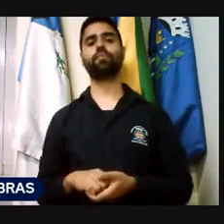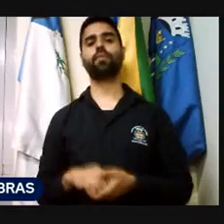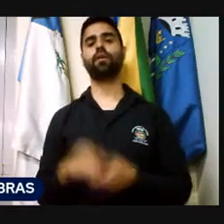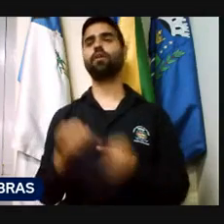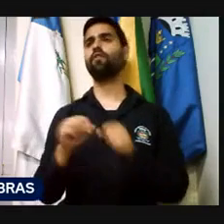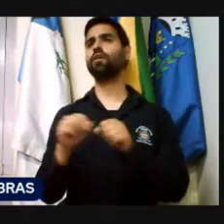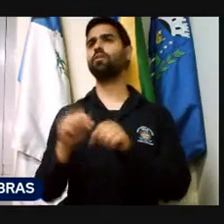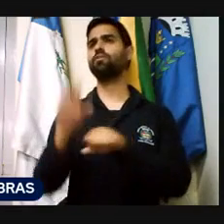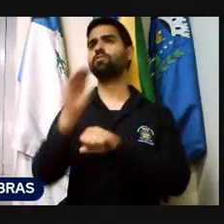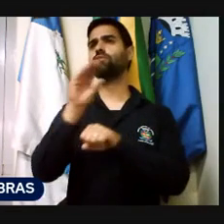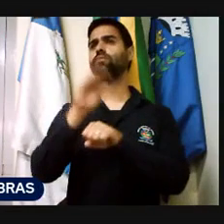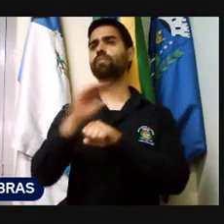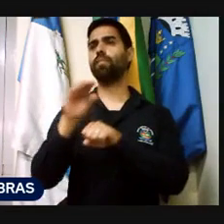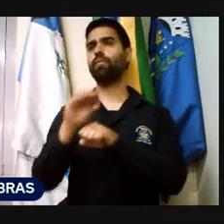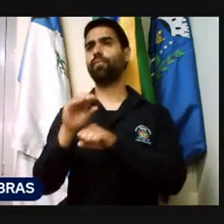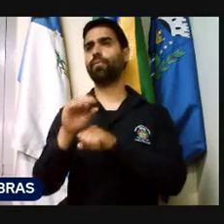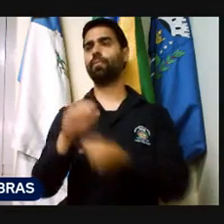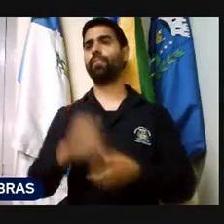um curso